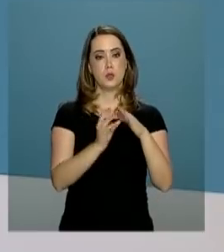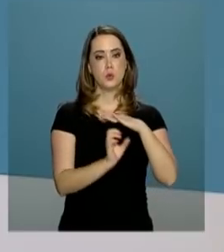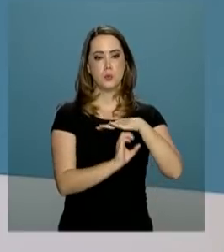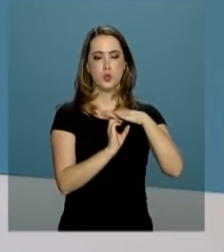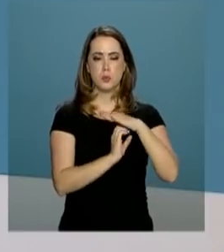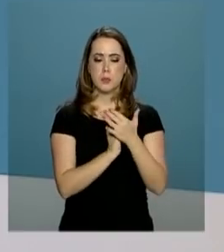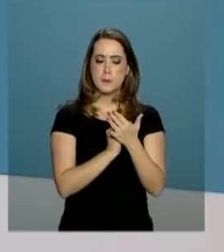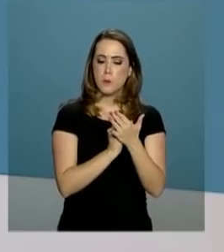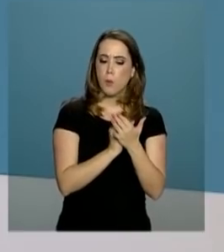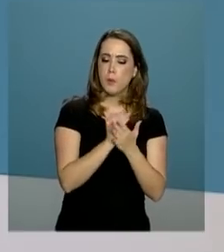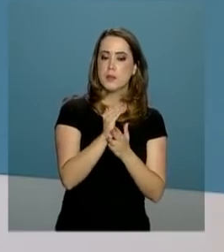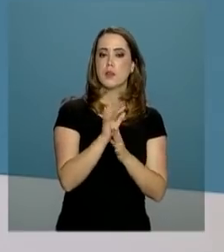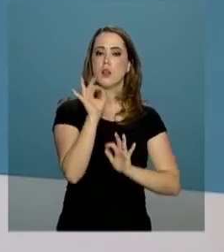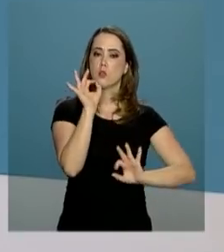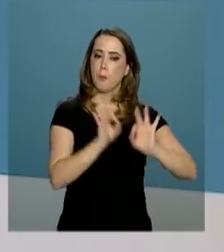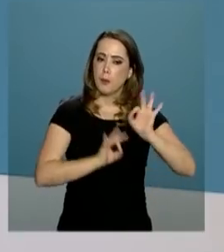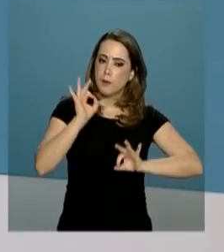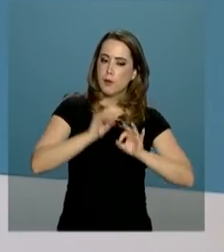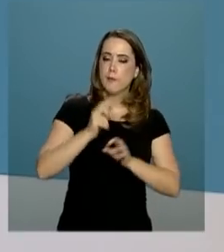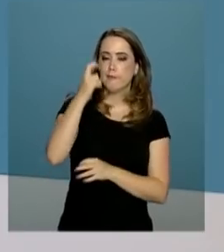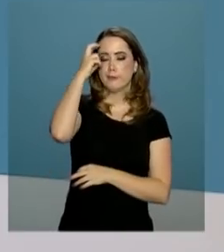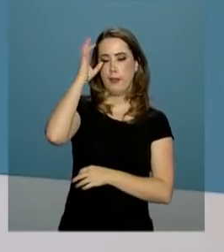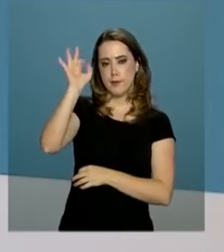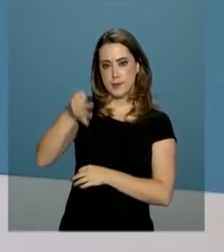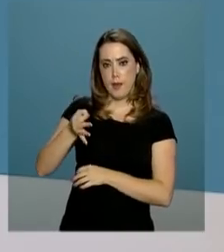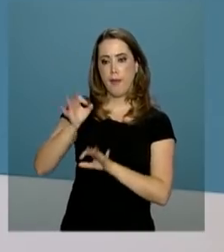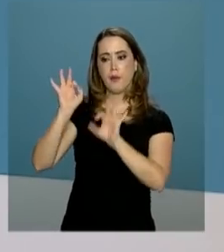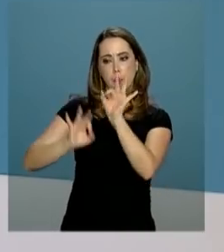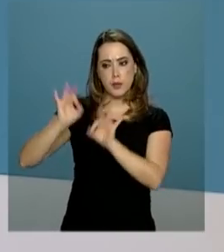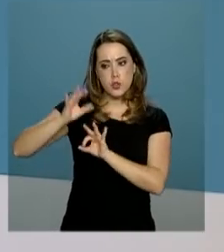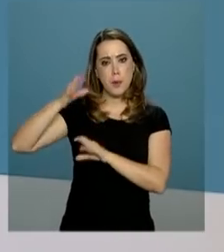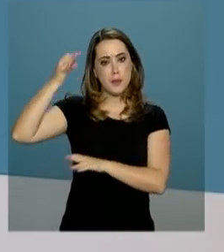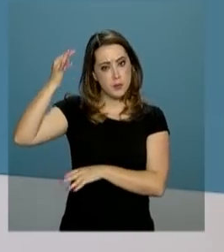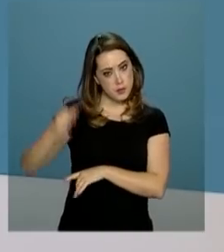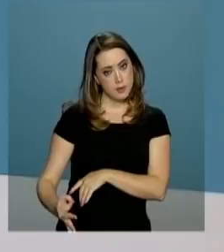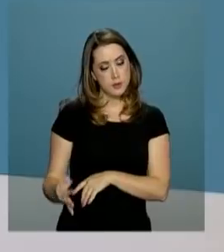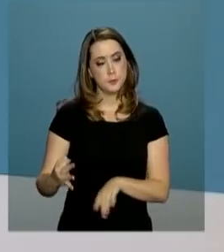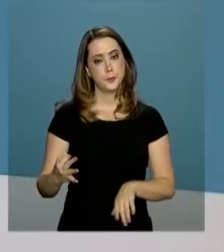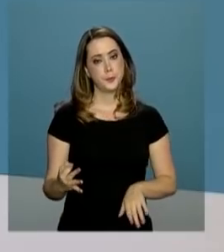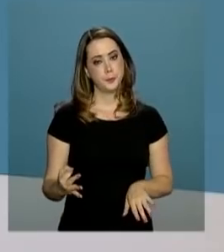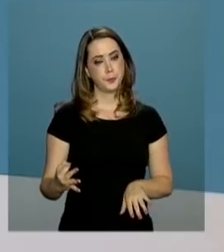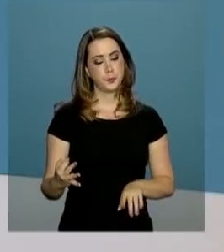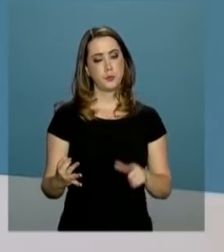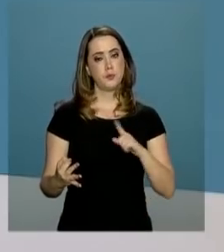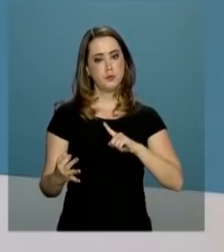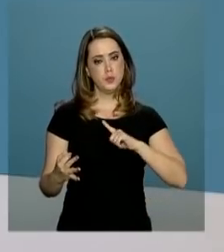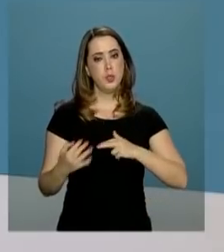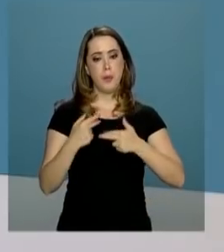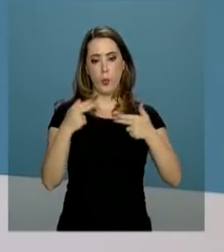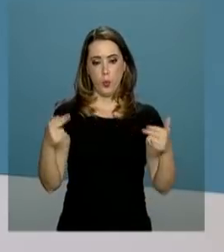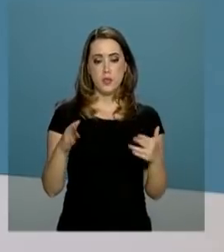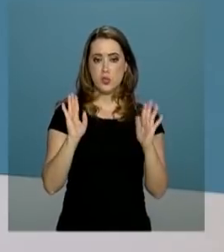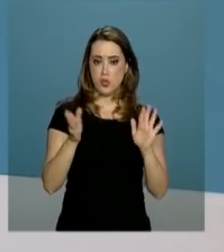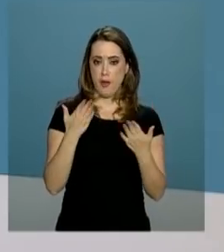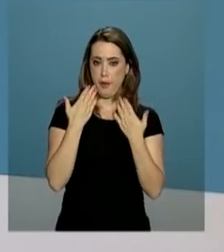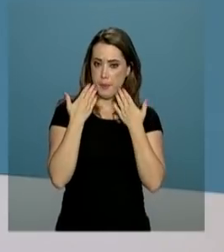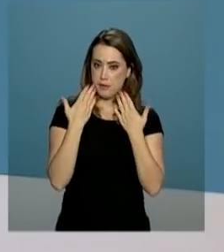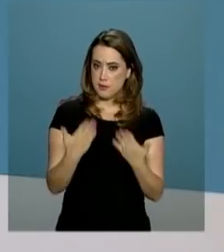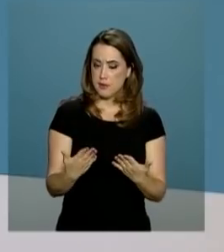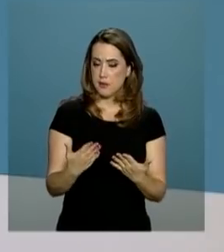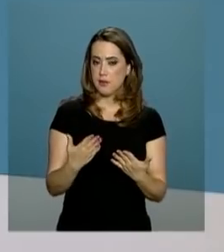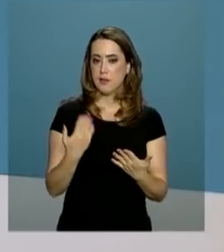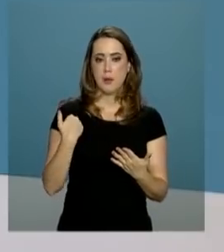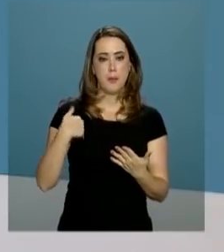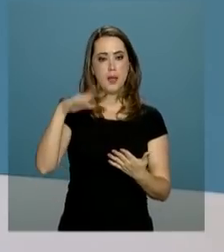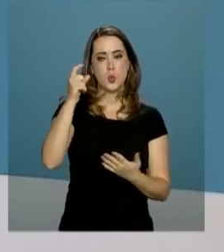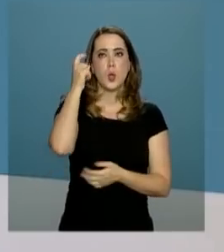têm ideias, que já têm planos de negócios estruturados, que já têm, muitas vezes, produtos que vão muito